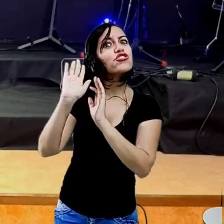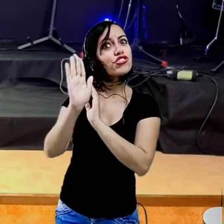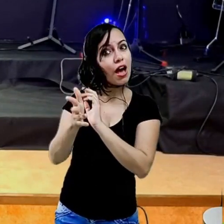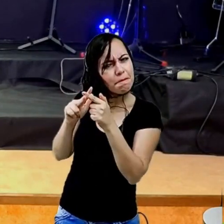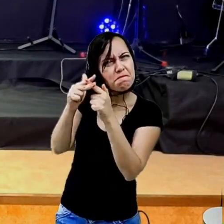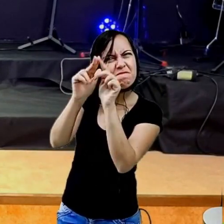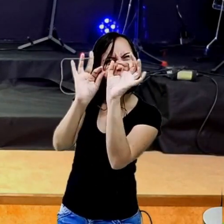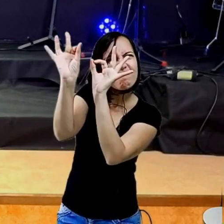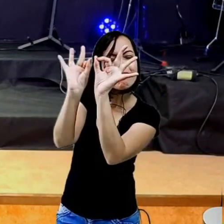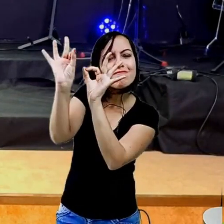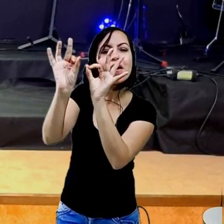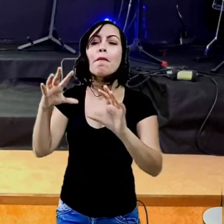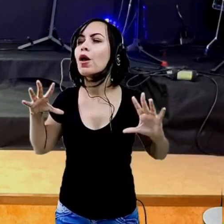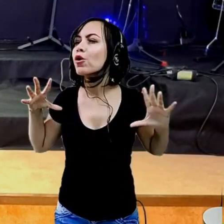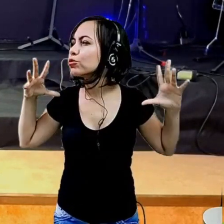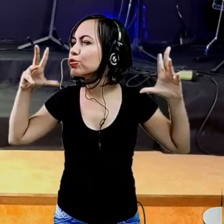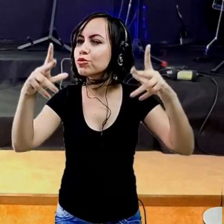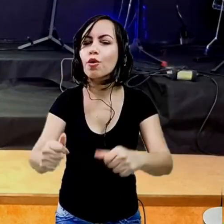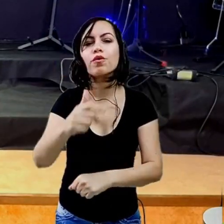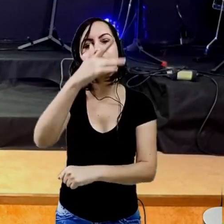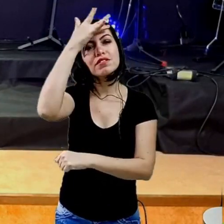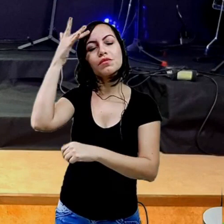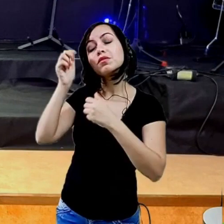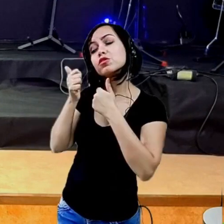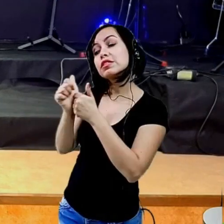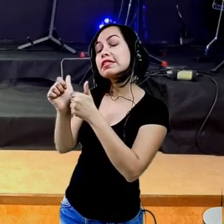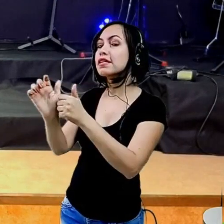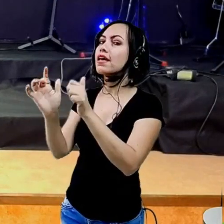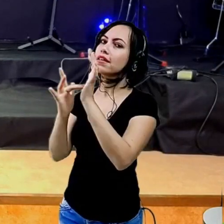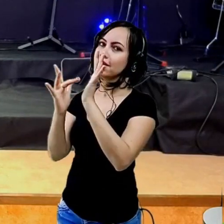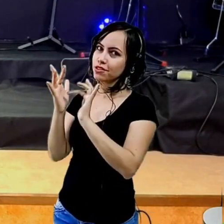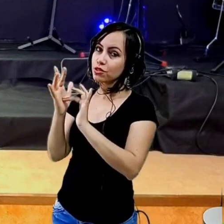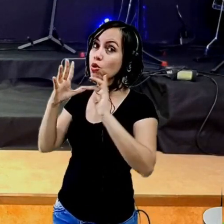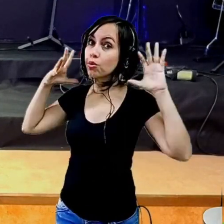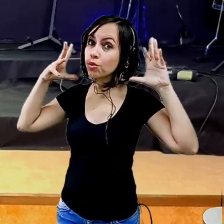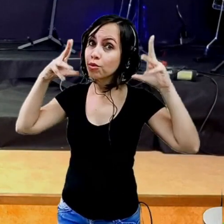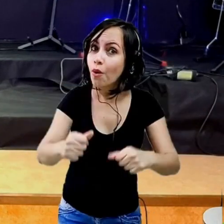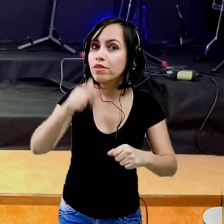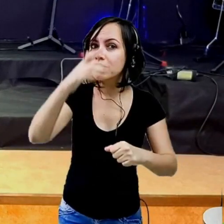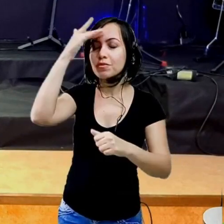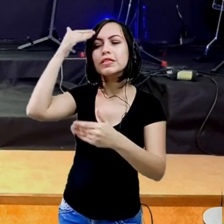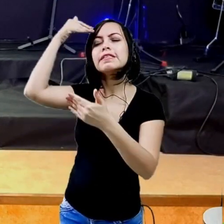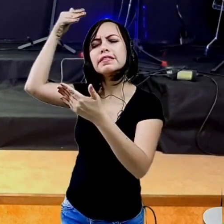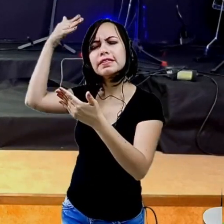está preparado para todos os seguidores de Cristo, para todos aqueles que crê na mensagem